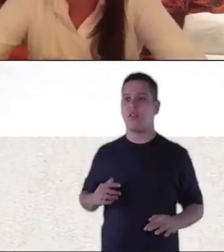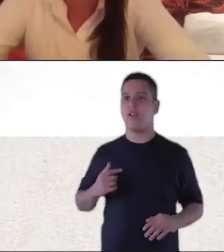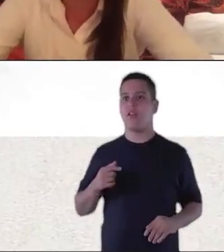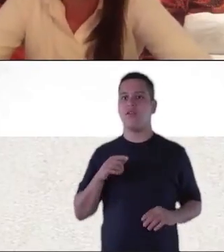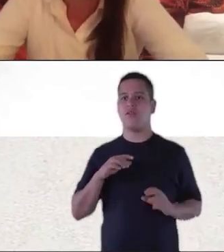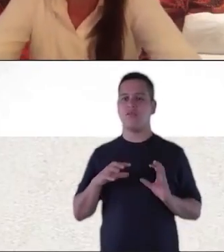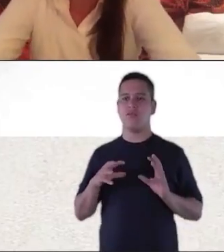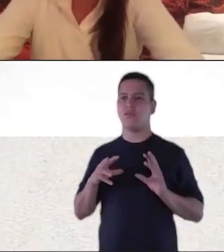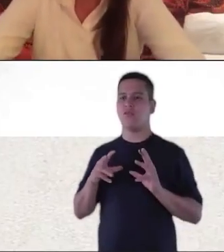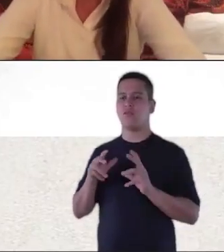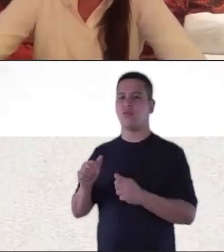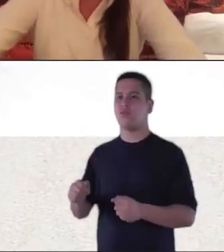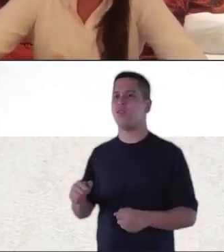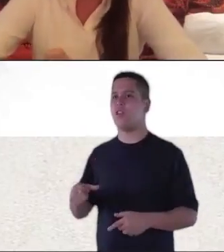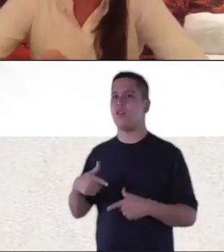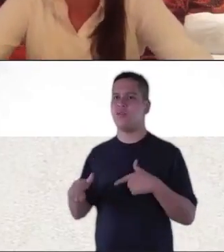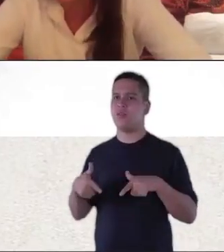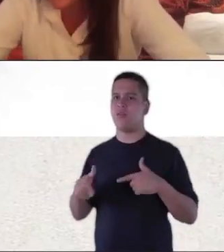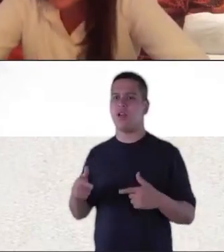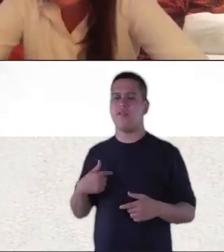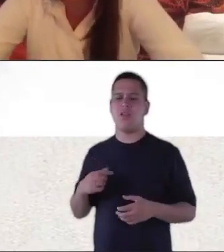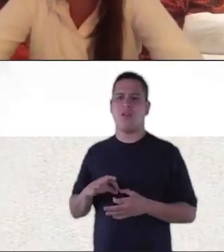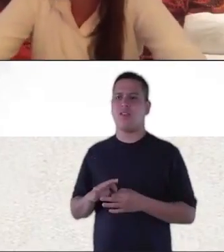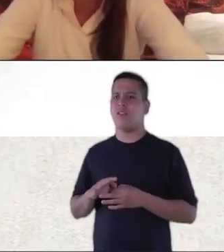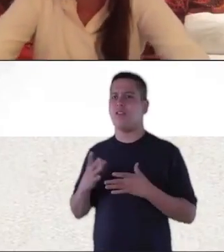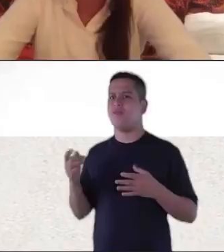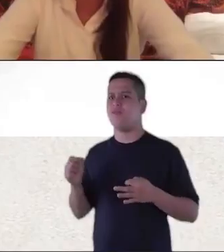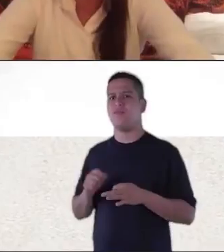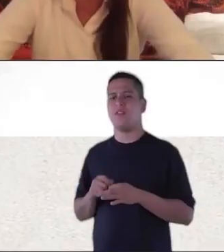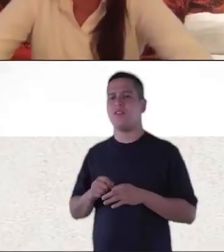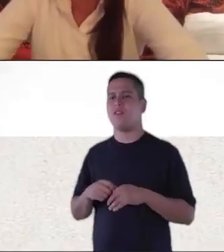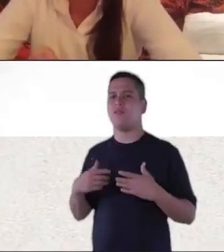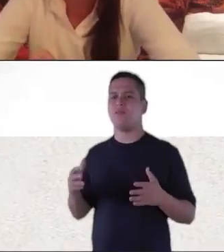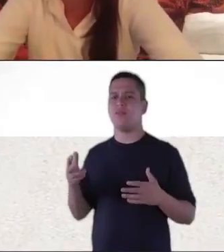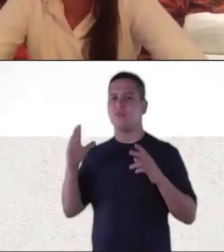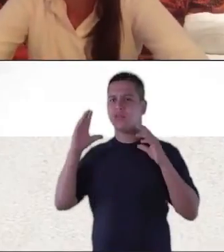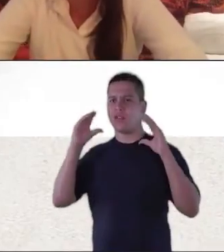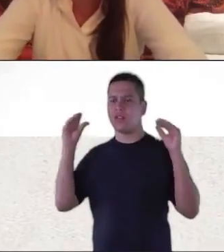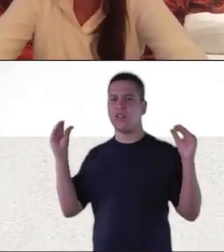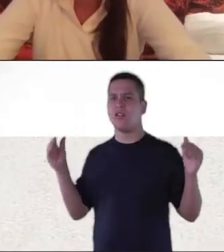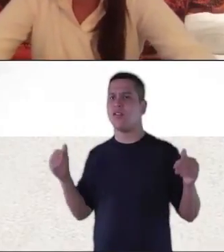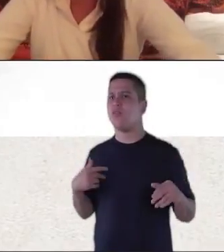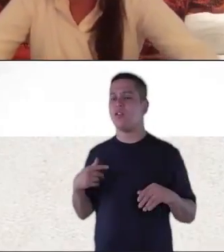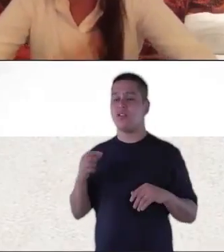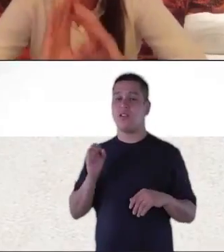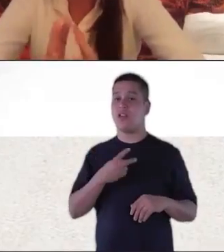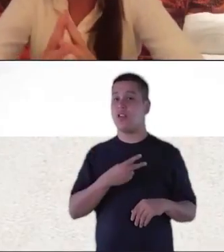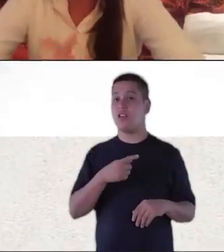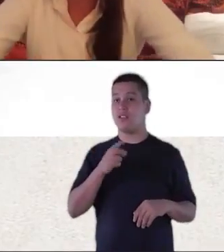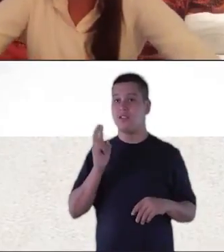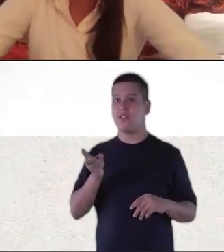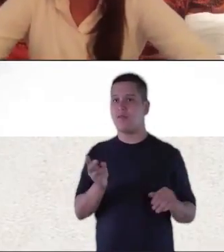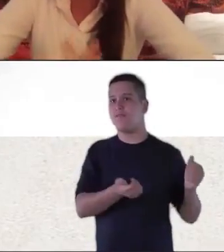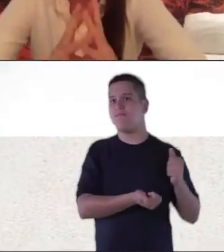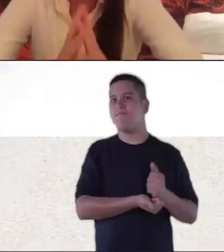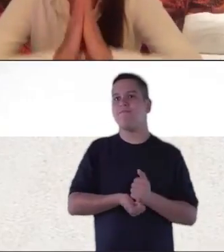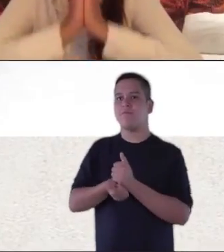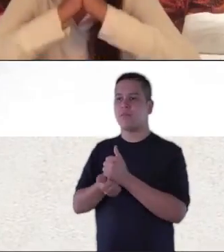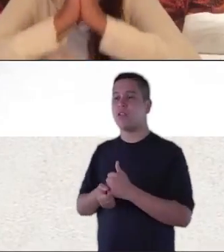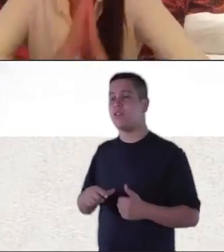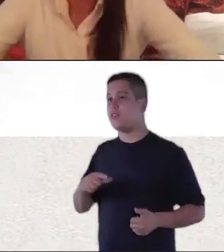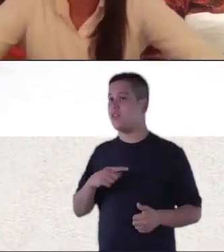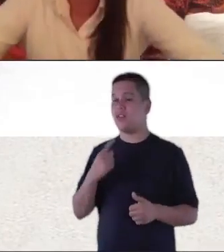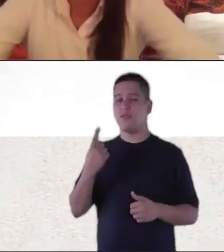eu sou, de fazer o que eu quiser fazer, de ter sempre o apoio dele para tudo, o estímulo. Se tem uma coisa assim que